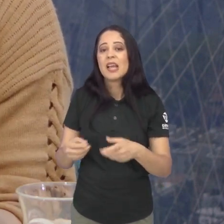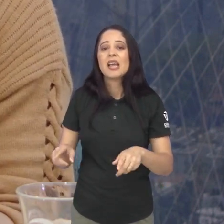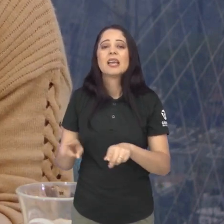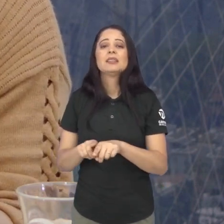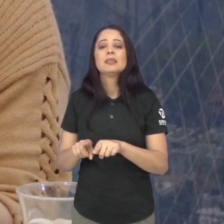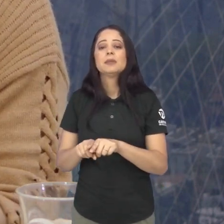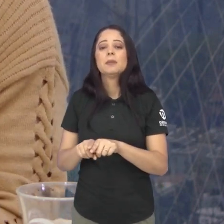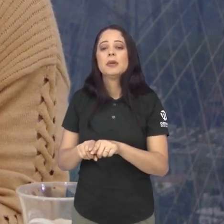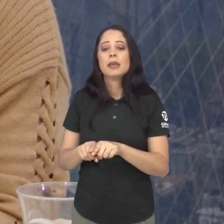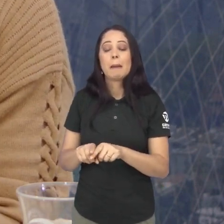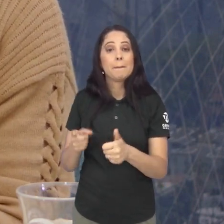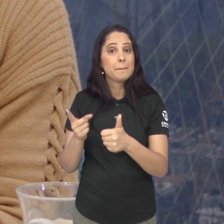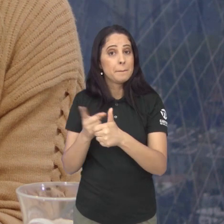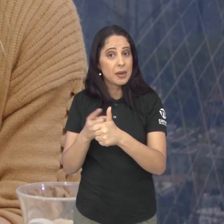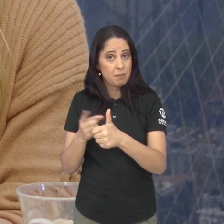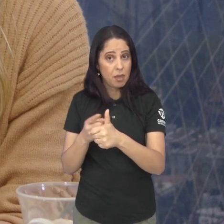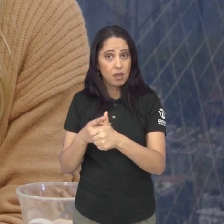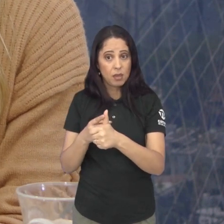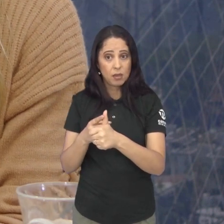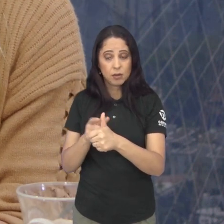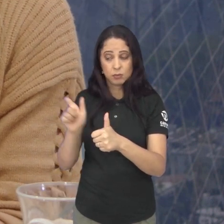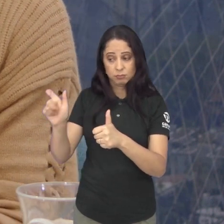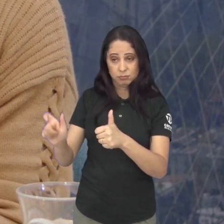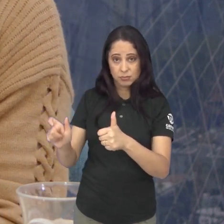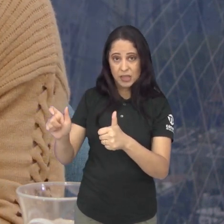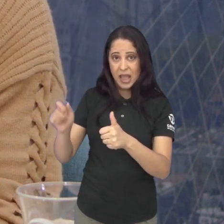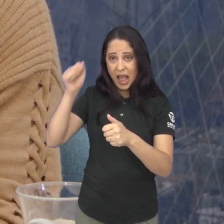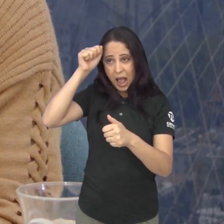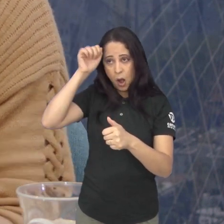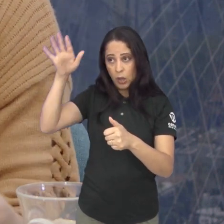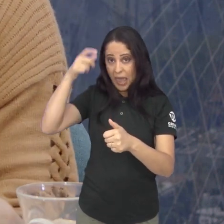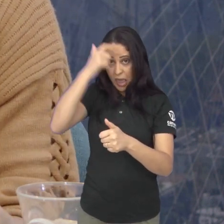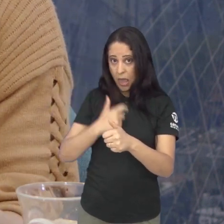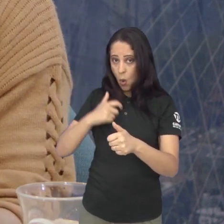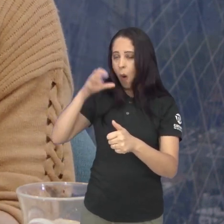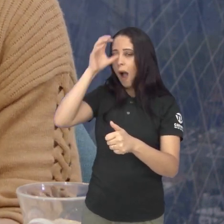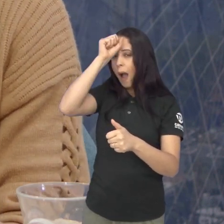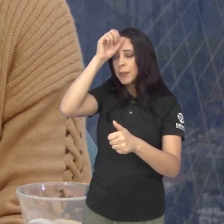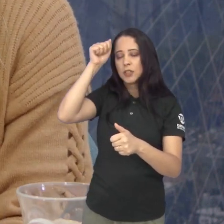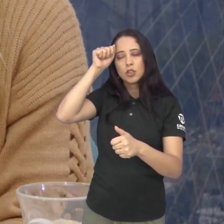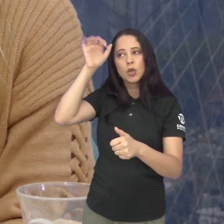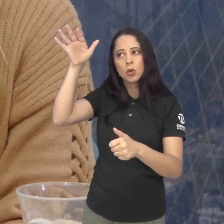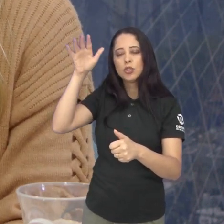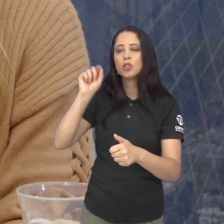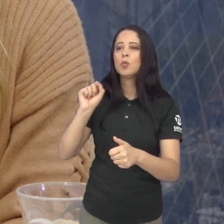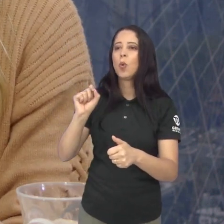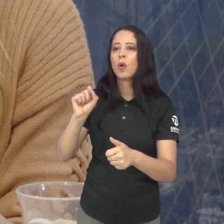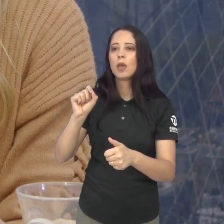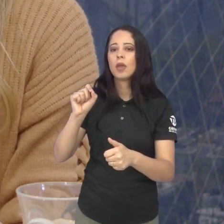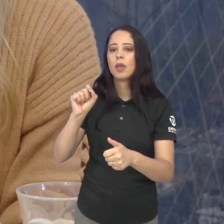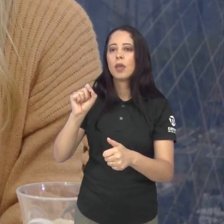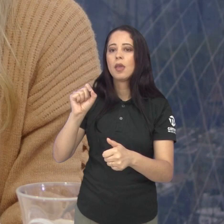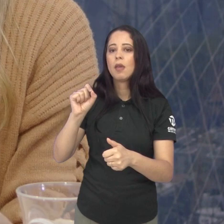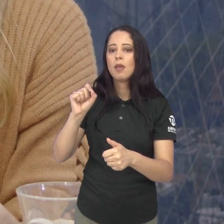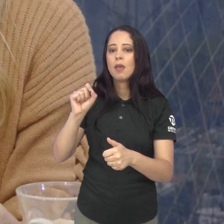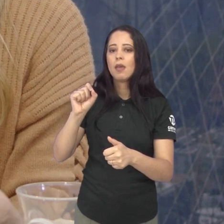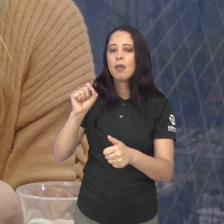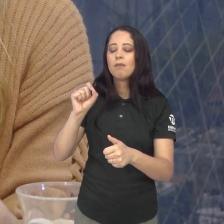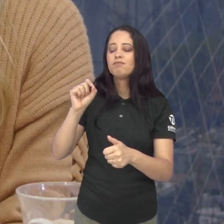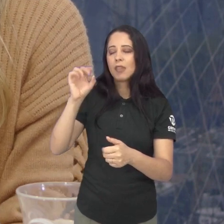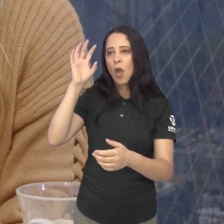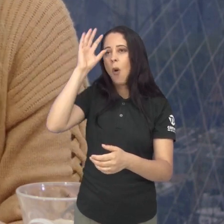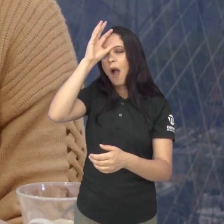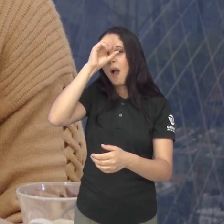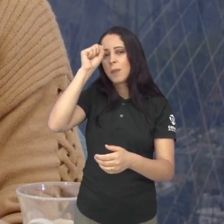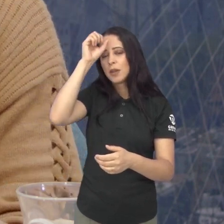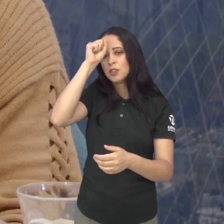seus planos? Primeira coisa que o autismo trouxe na minha vida foi justamente entender que aquele plano que a gente tem quando